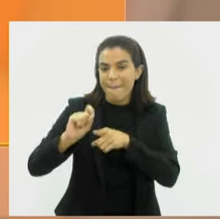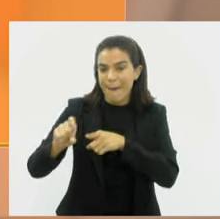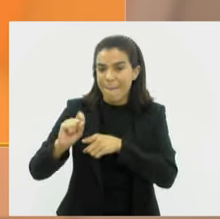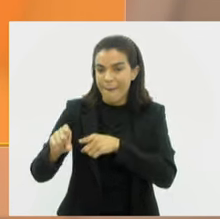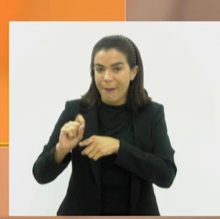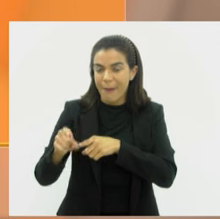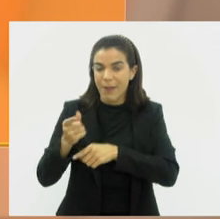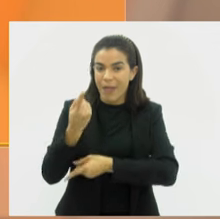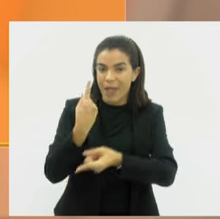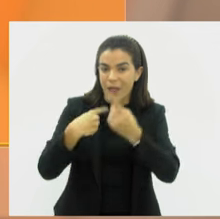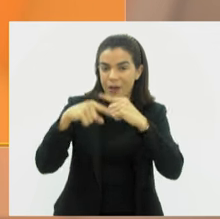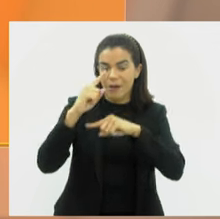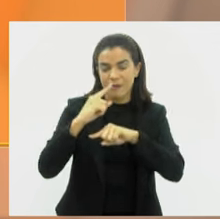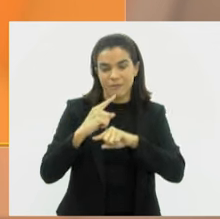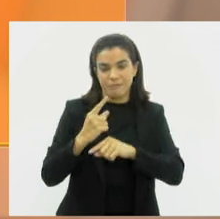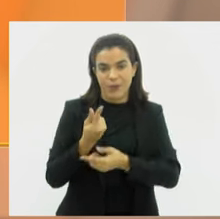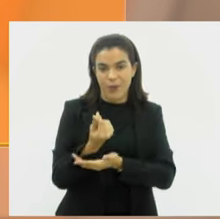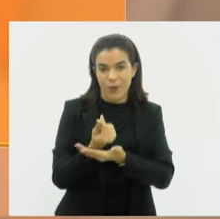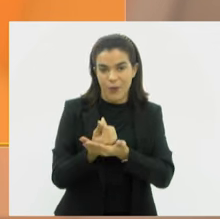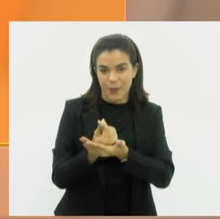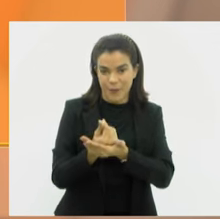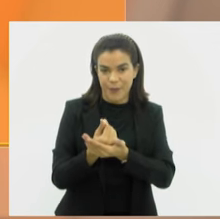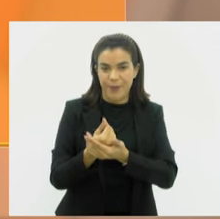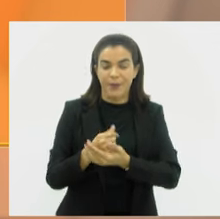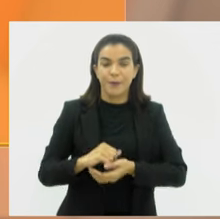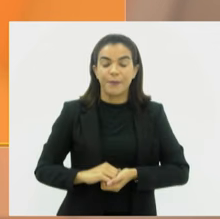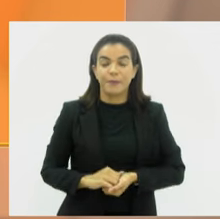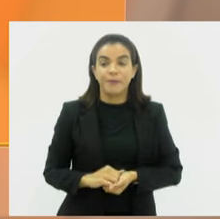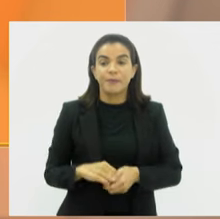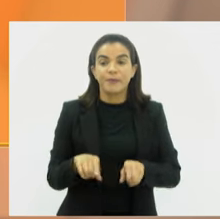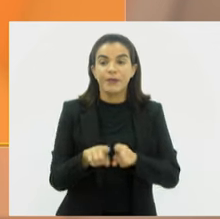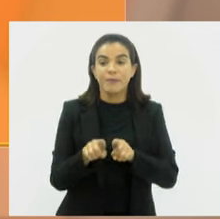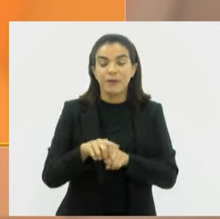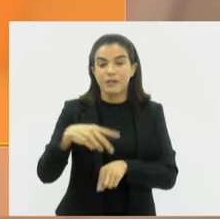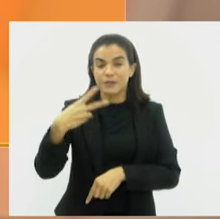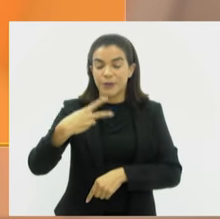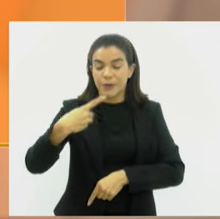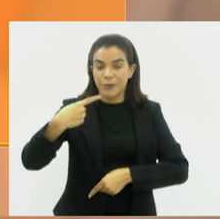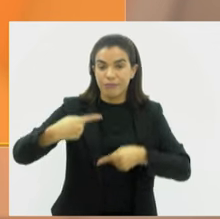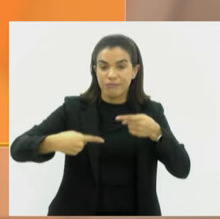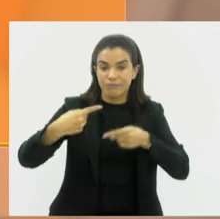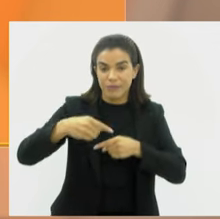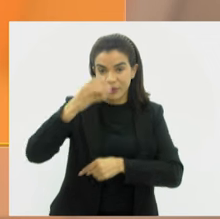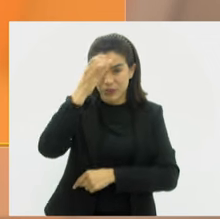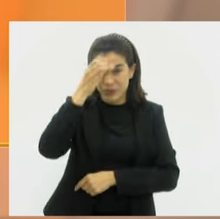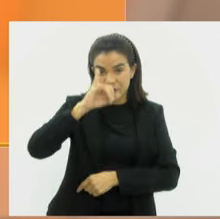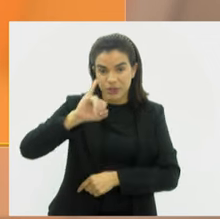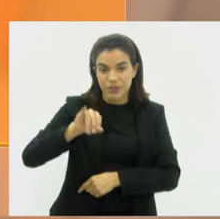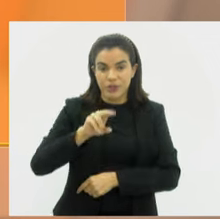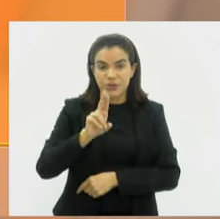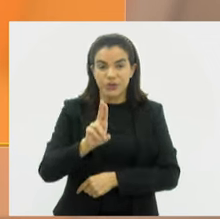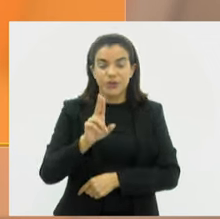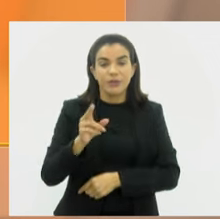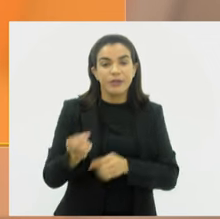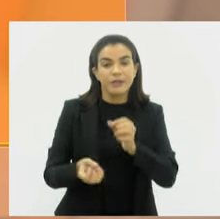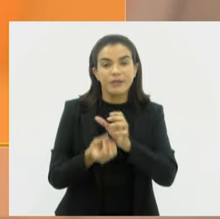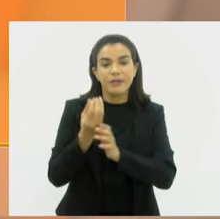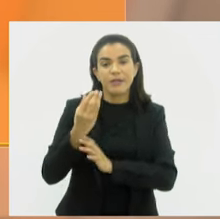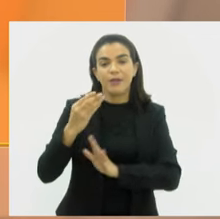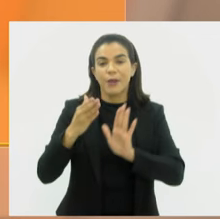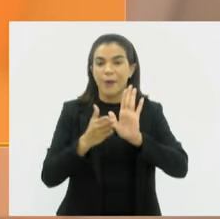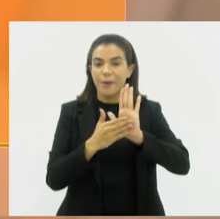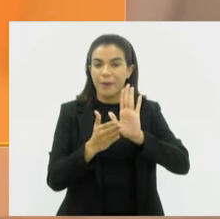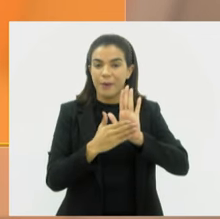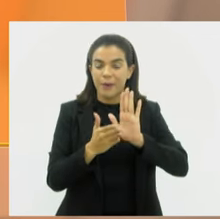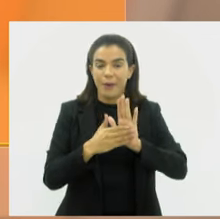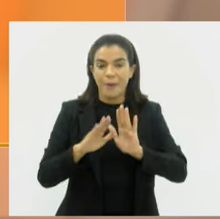Econômica dos Municípios Fluminenses. Em segunda discussão, projeto da deputada Tia Ju, que cria o programa Minha